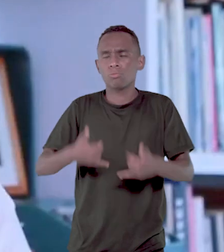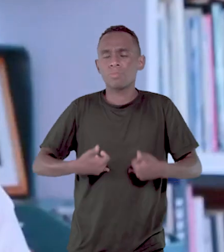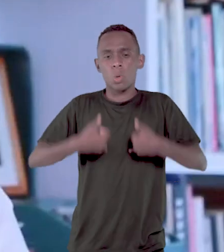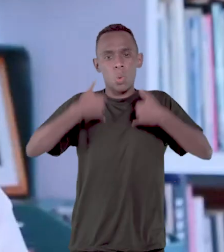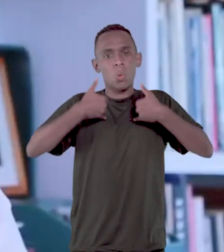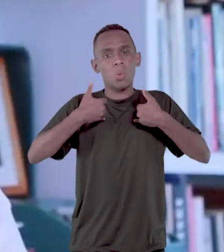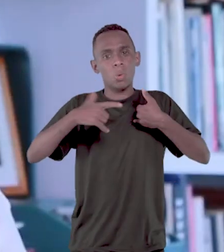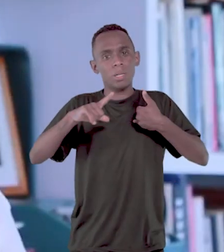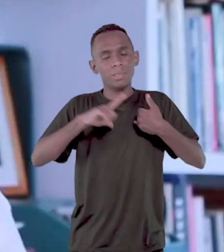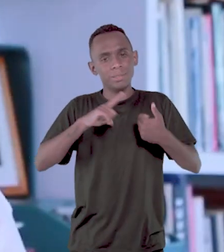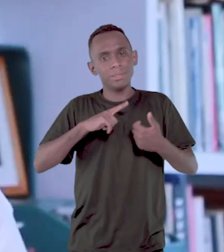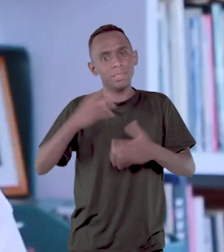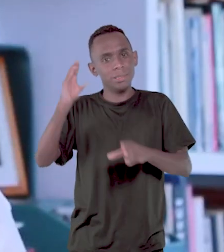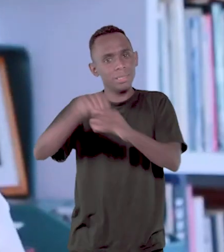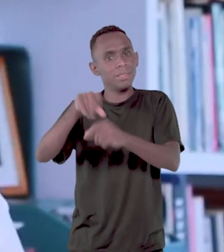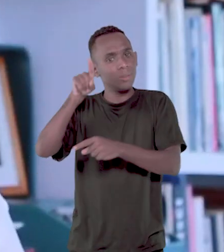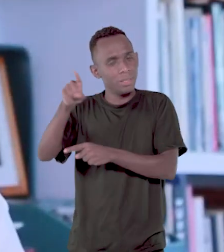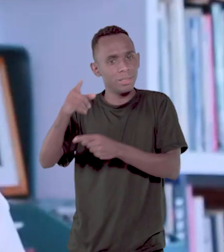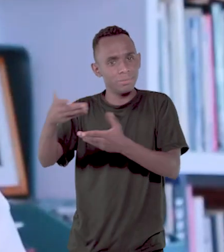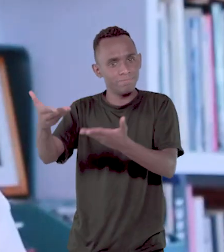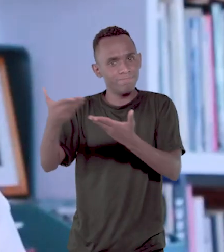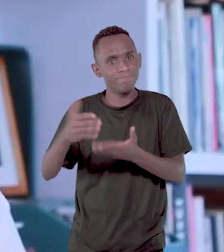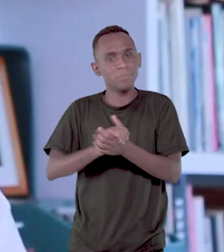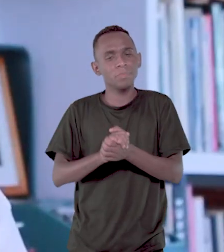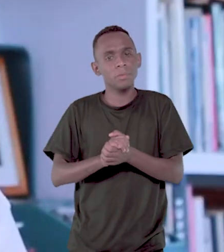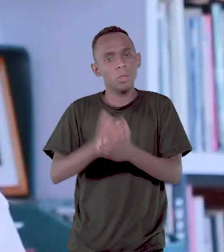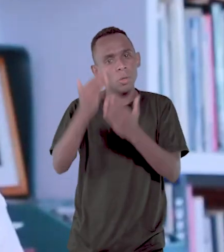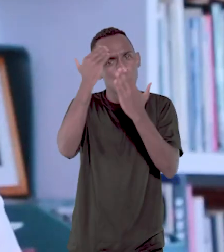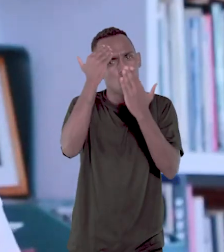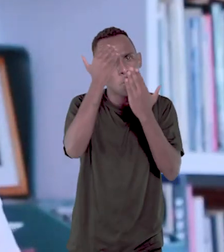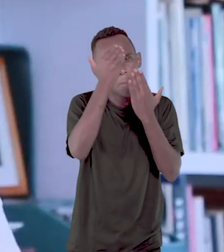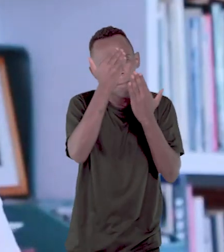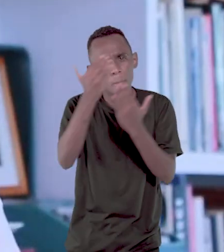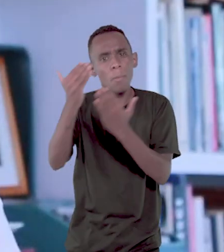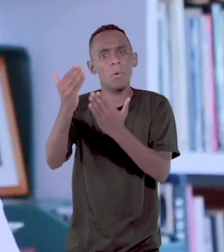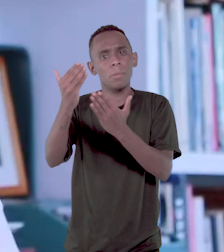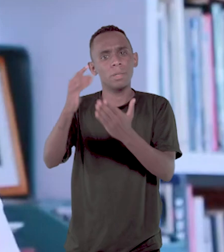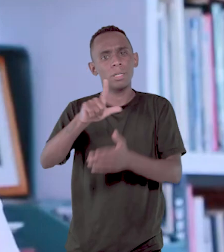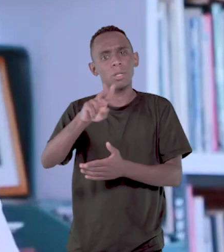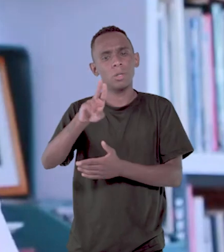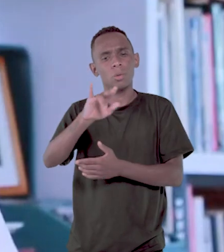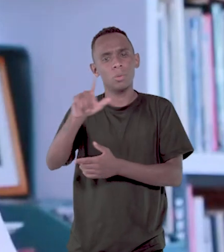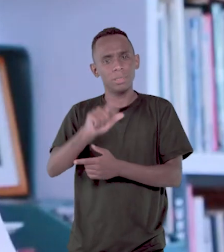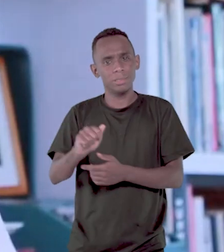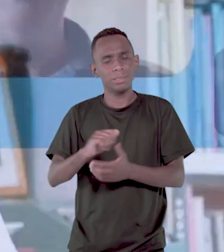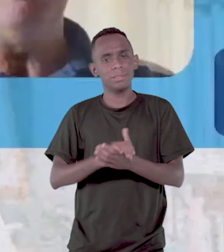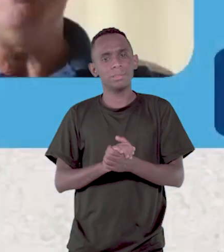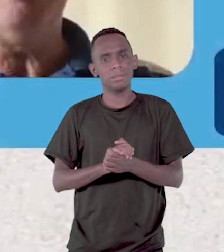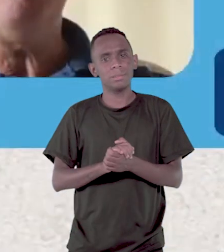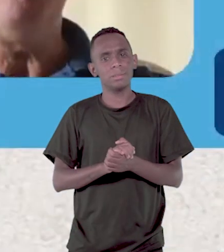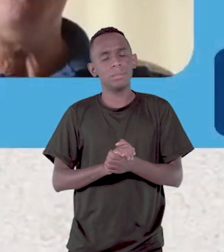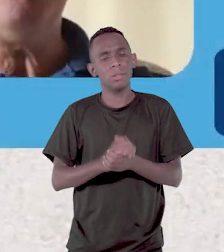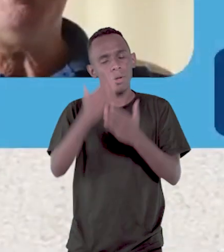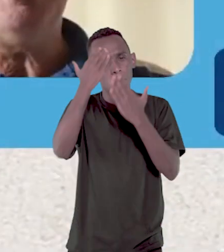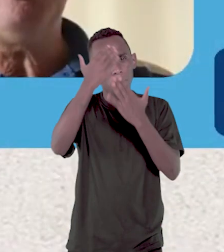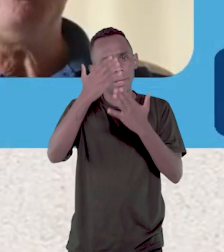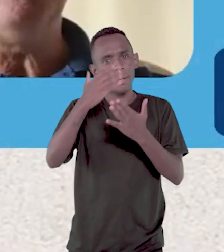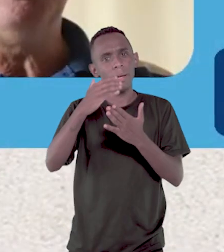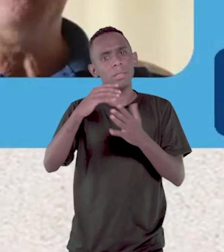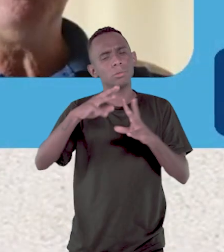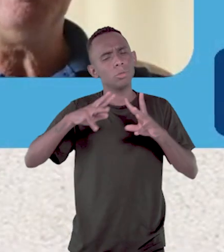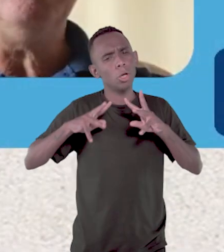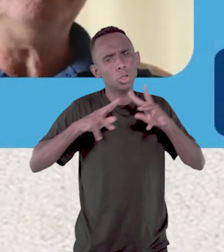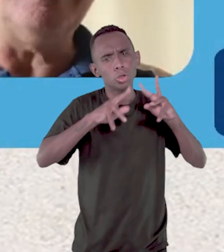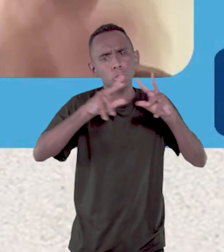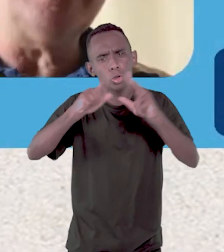tão orgulhoso de ter literatura brasileira como lema. Muito obrigado, doutor Luiz Rufato, querido. Obrigado, Afonso. Obrigado a